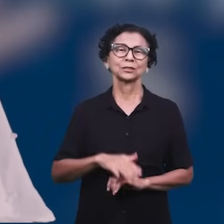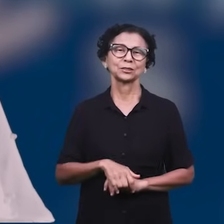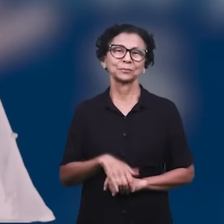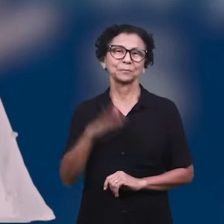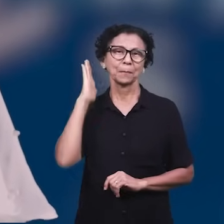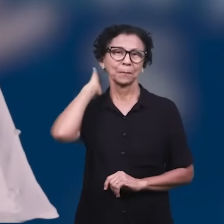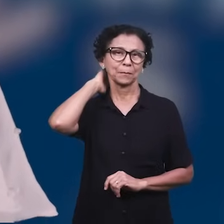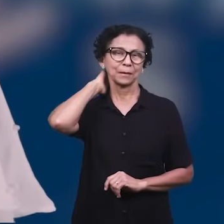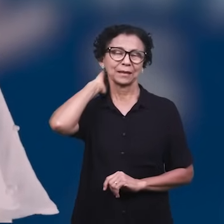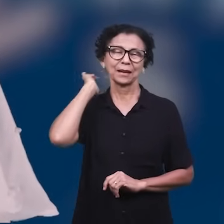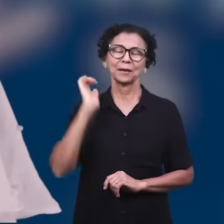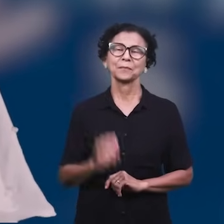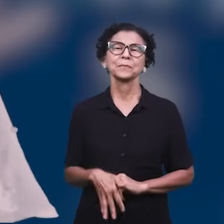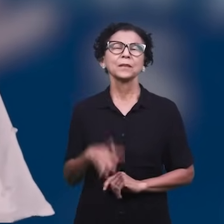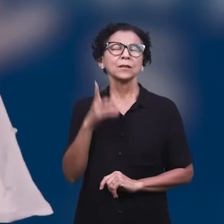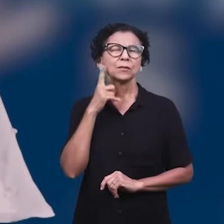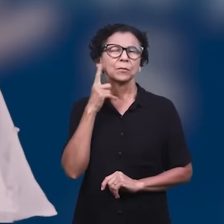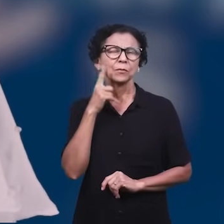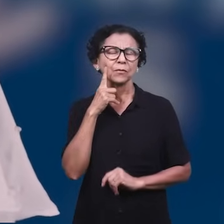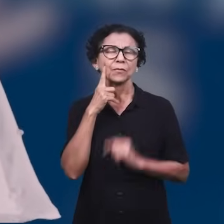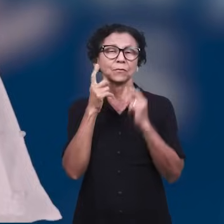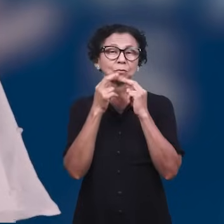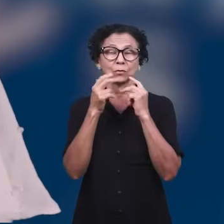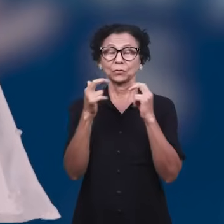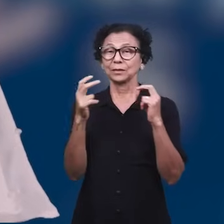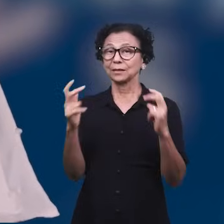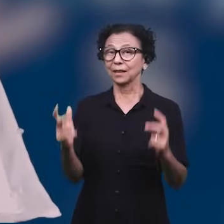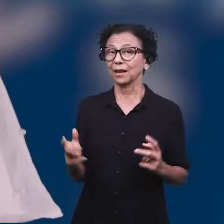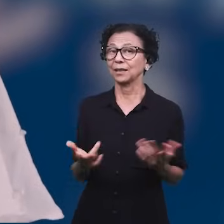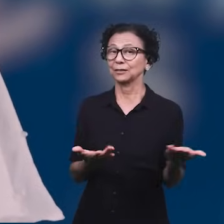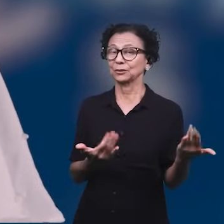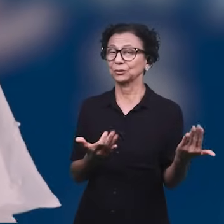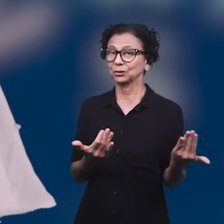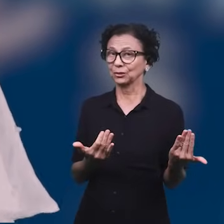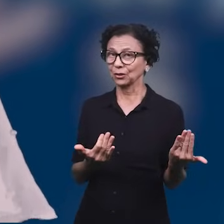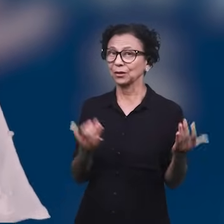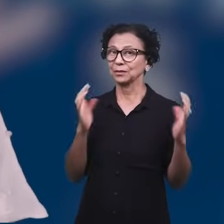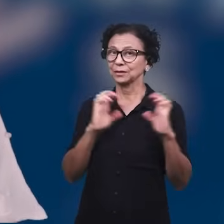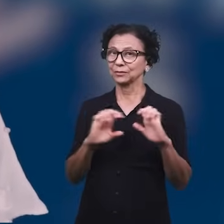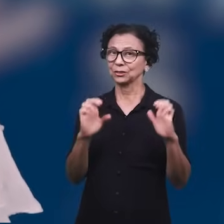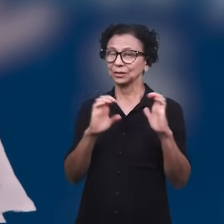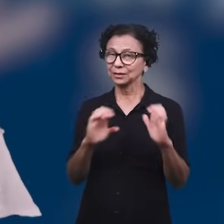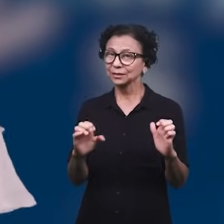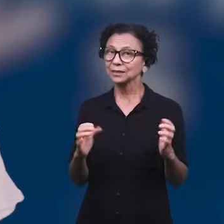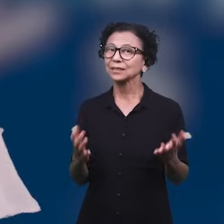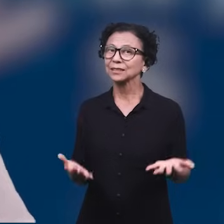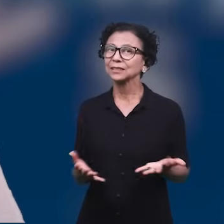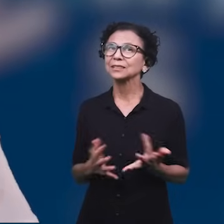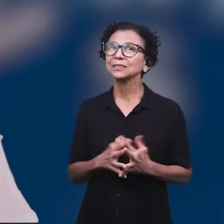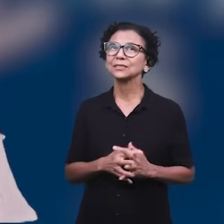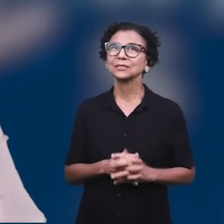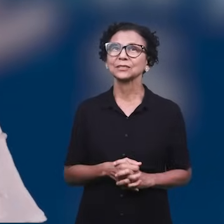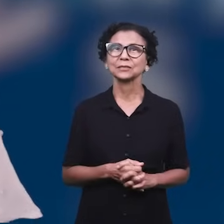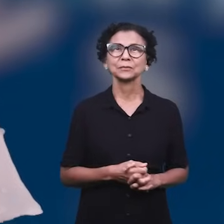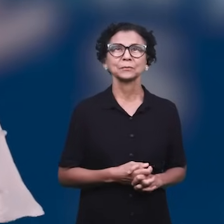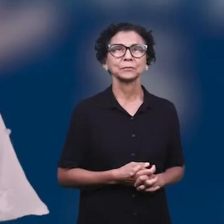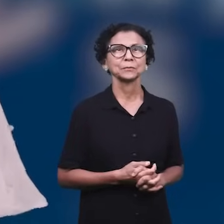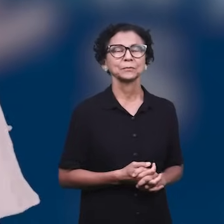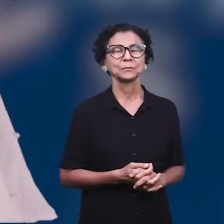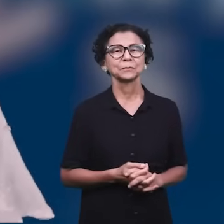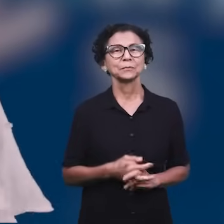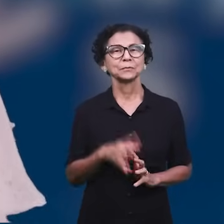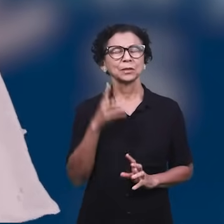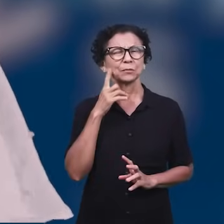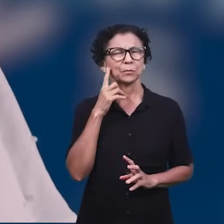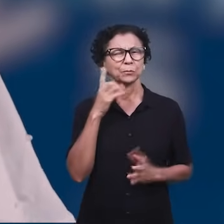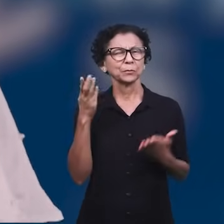todas as boas novas dos nossos jovens ali no trabalho que realizaram pelo Evangelho Sem Fronteiras na igreja de Cidade Nova. Confira tudo